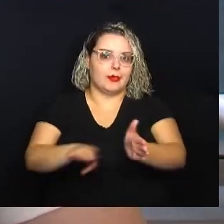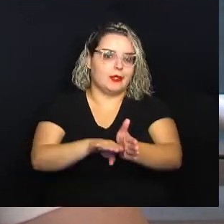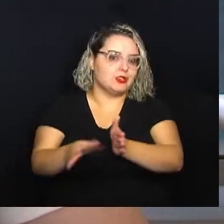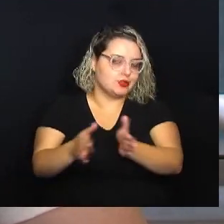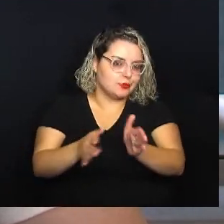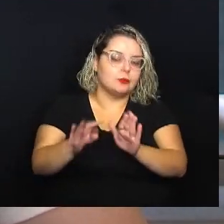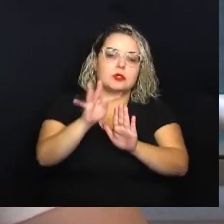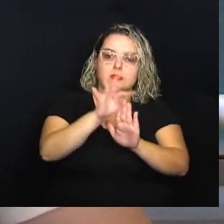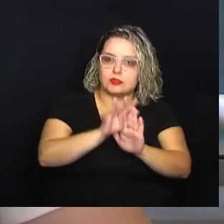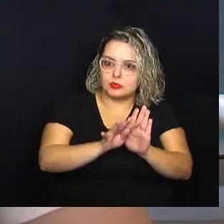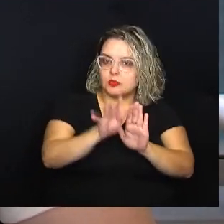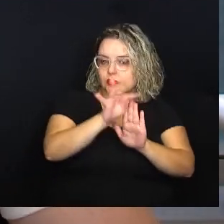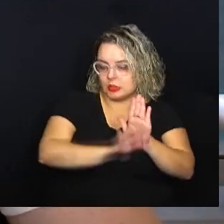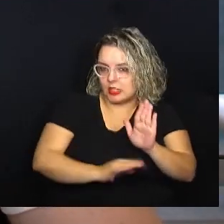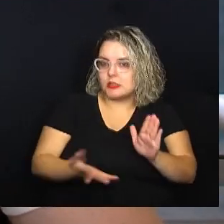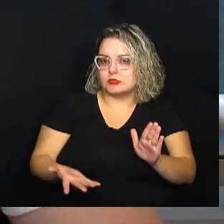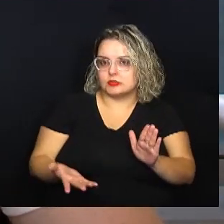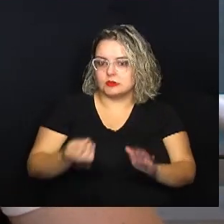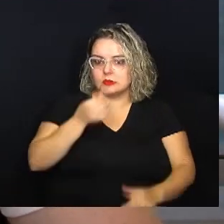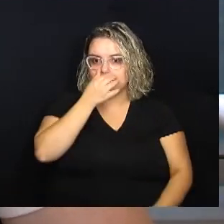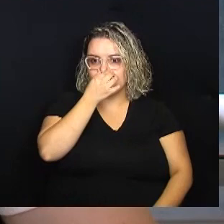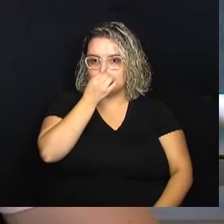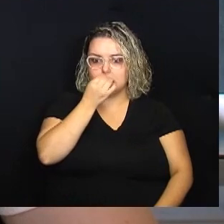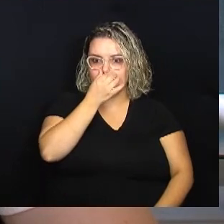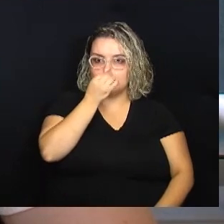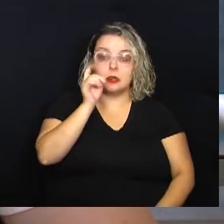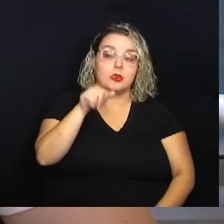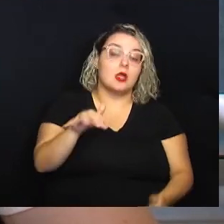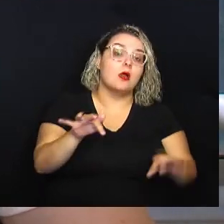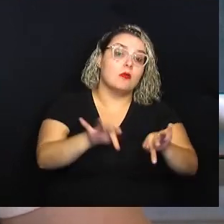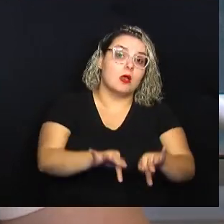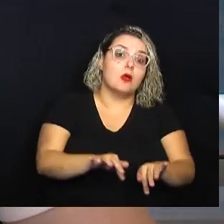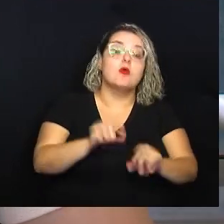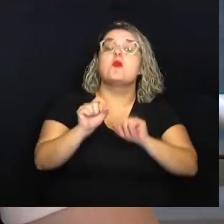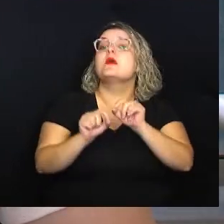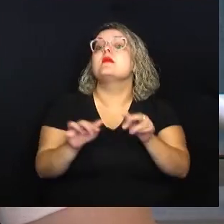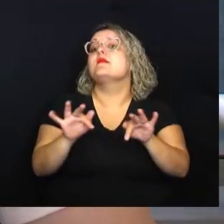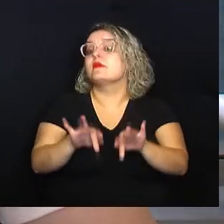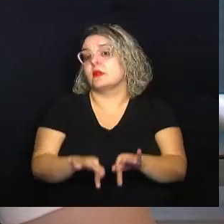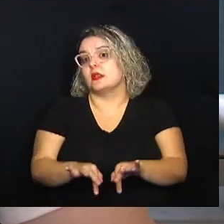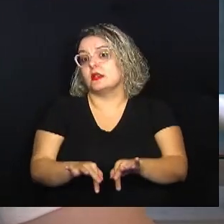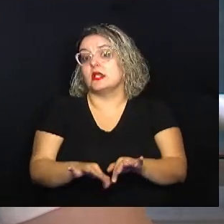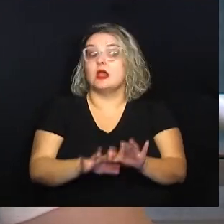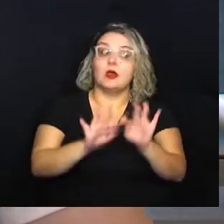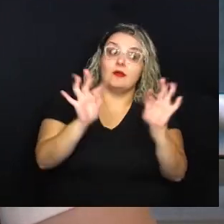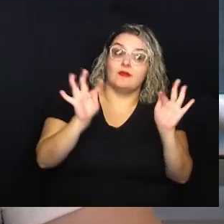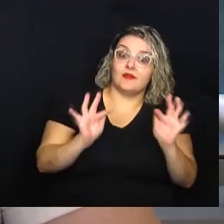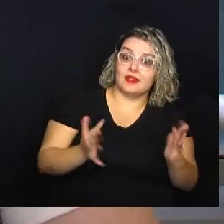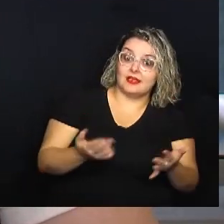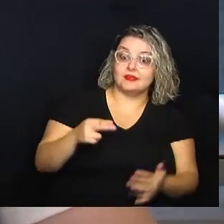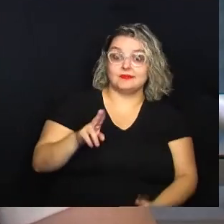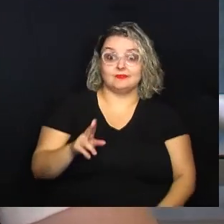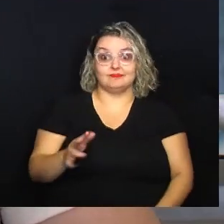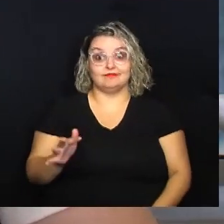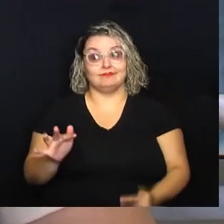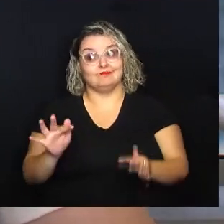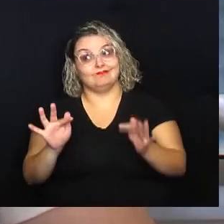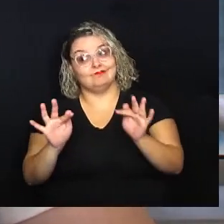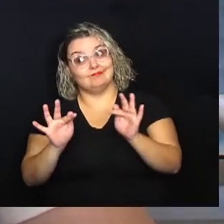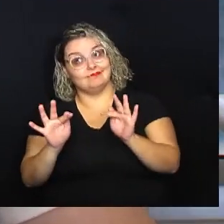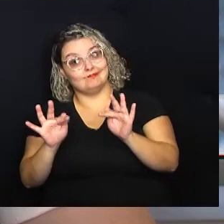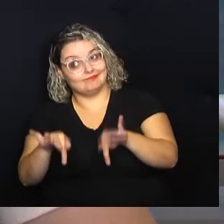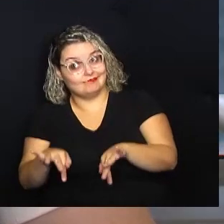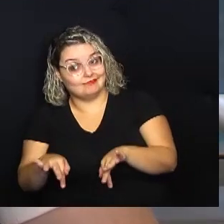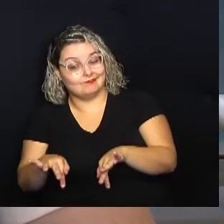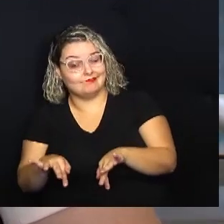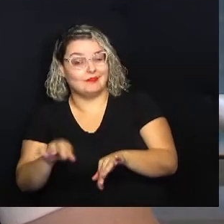chegou numa parte do texto que seria a parte final. O que a gente ia fazer no final? A gente ia ter um final feliz, ou um final